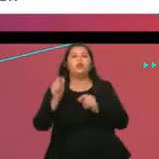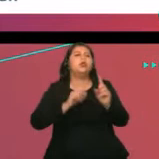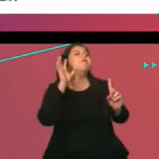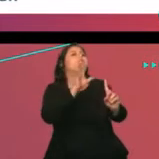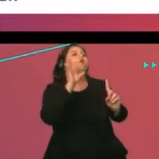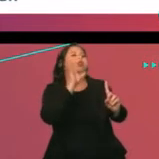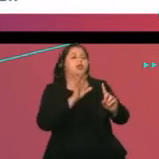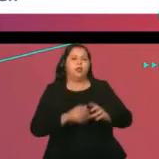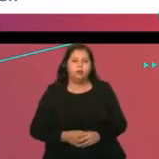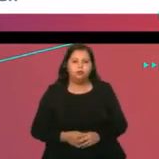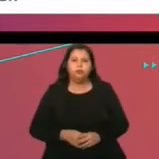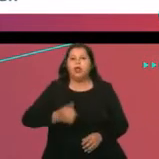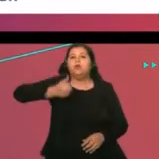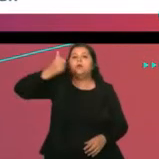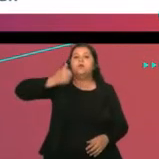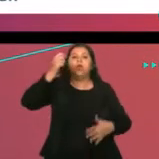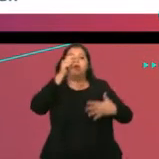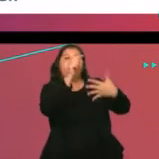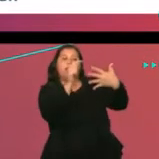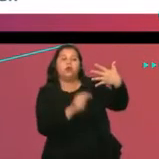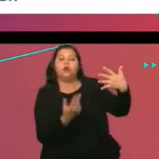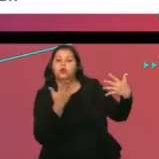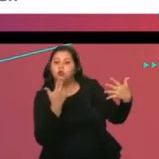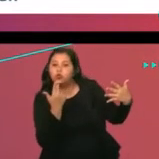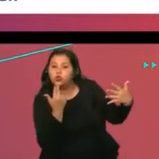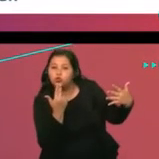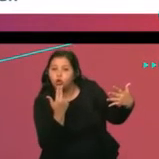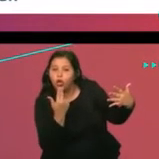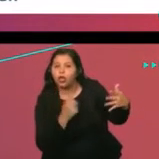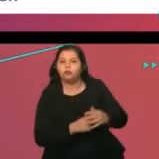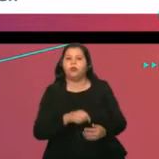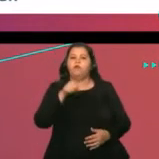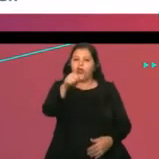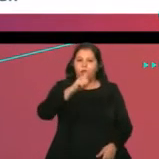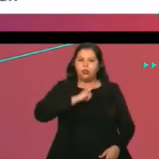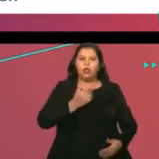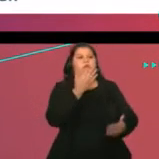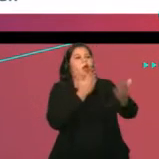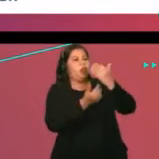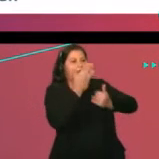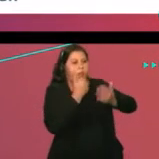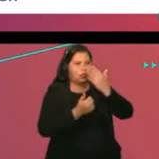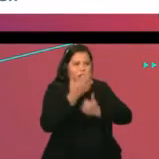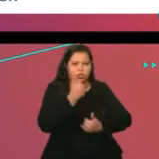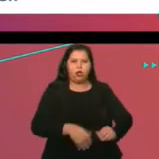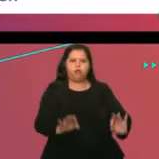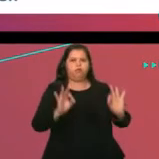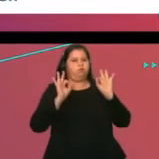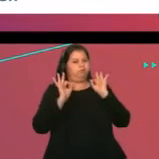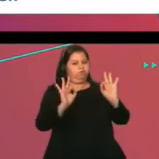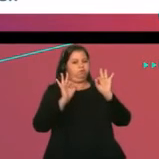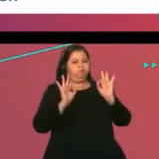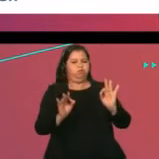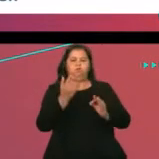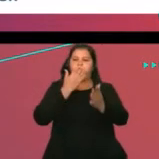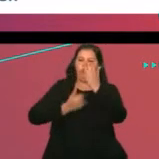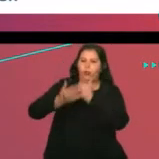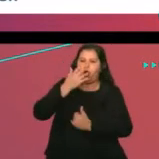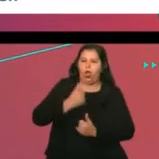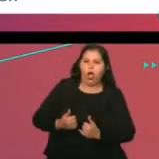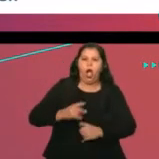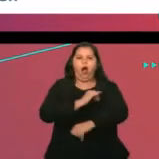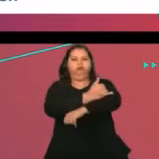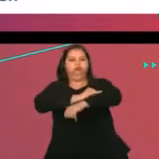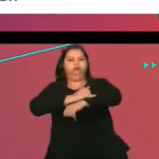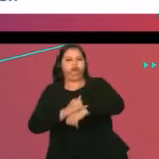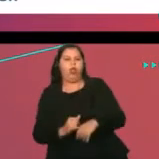genética primeiro são os fatores nutricionais se você tem uma dieta rica você tem uma dieta com baixas